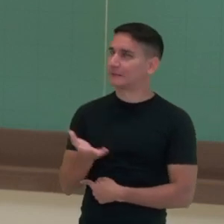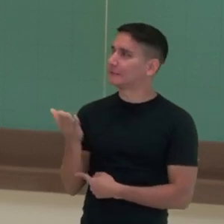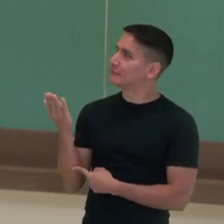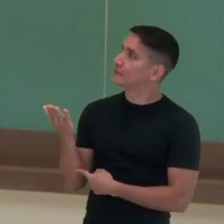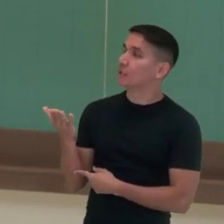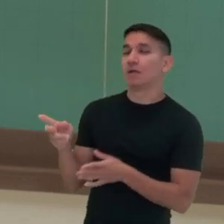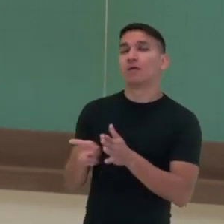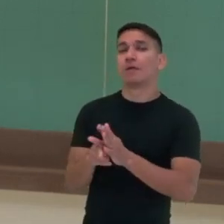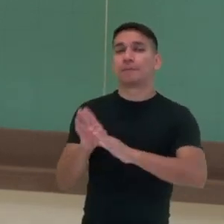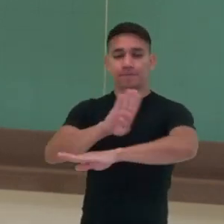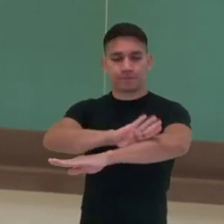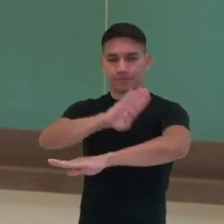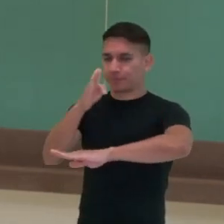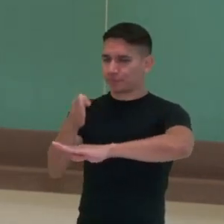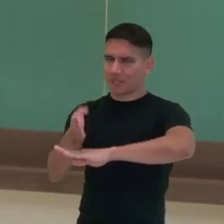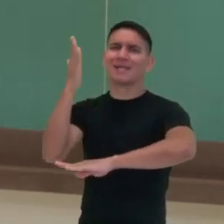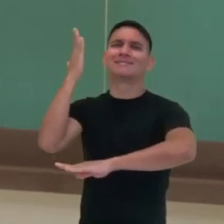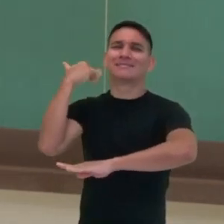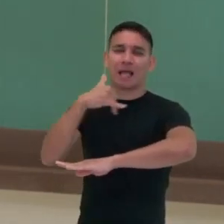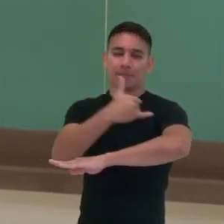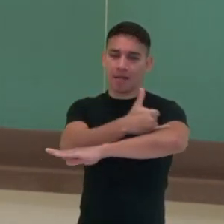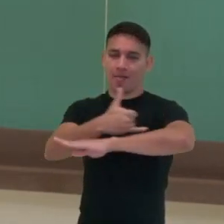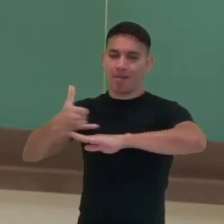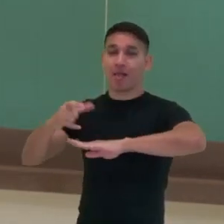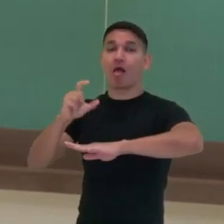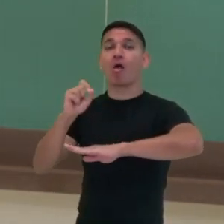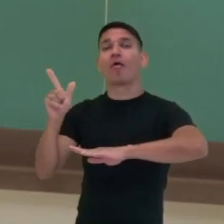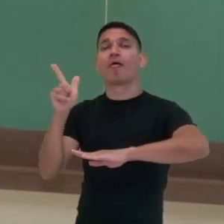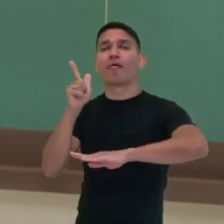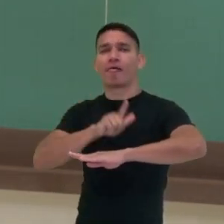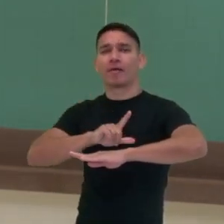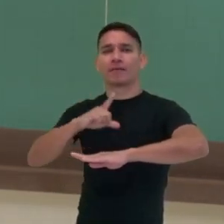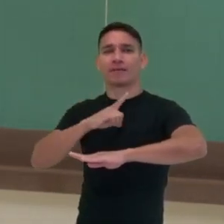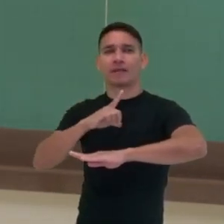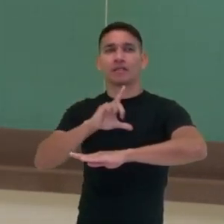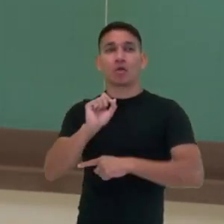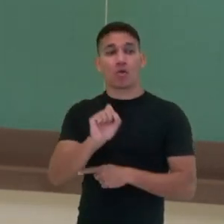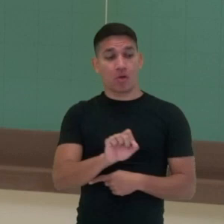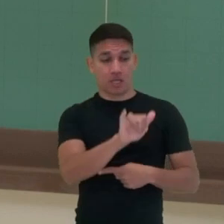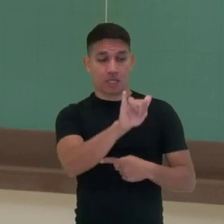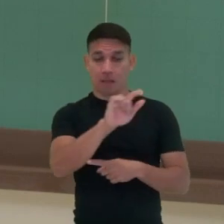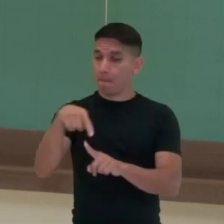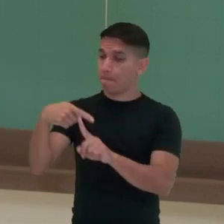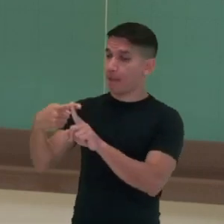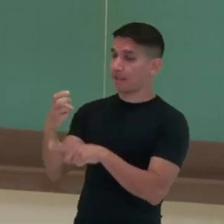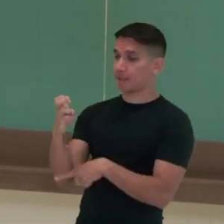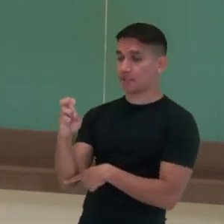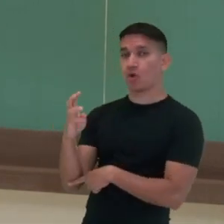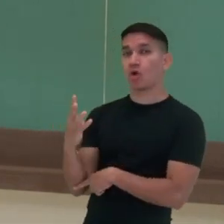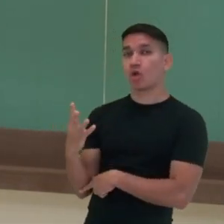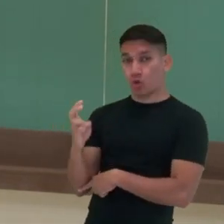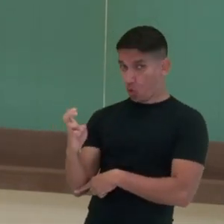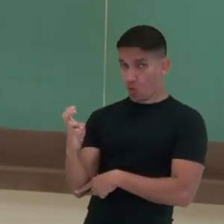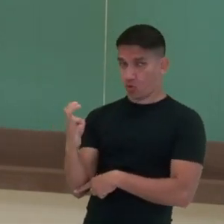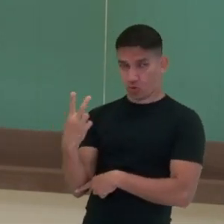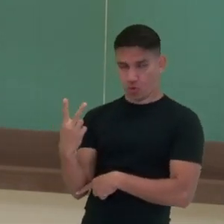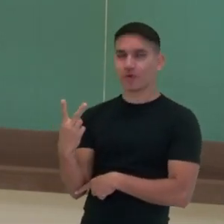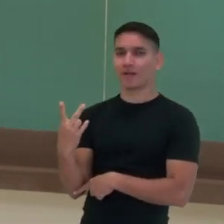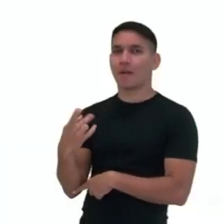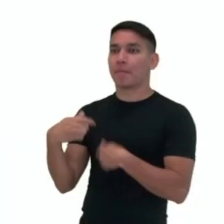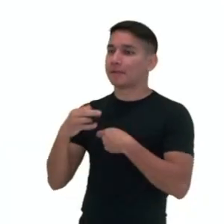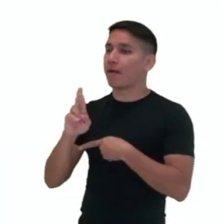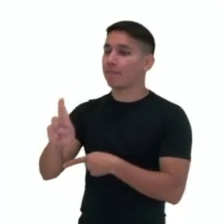aqui nós temos lá que a gente já sabe que se eu somar y mais 52, tem que dar 180, que representa exatamente